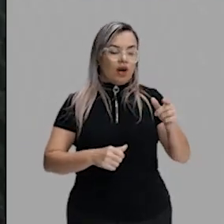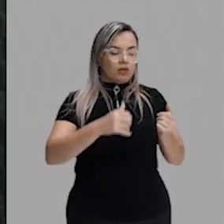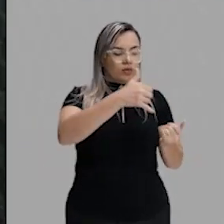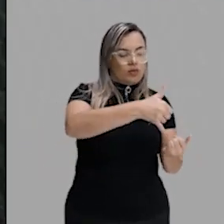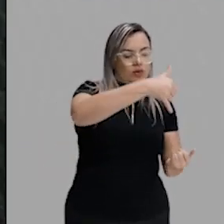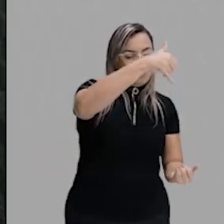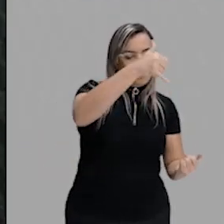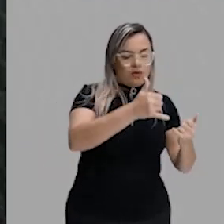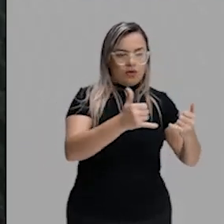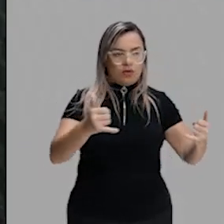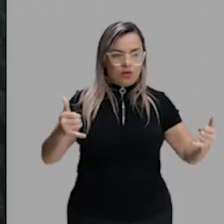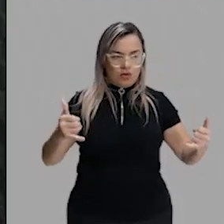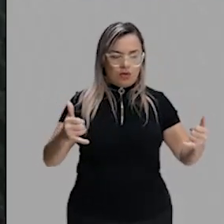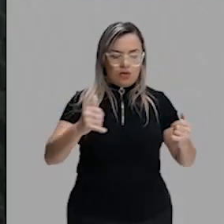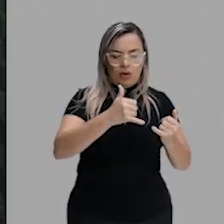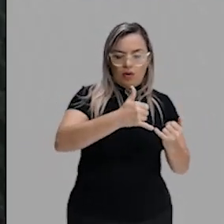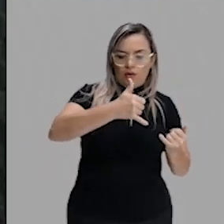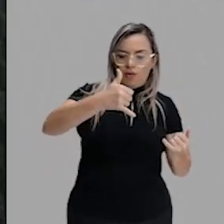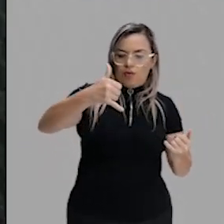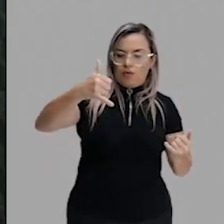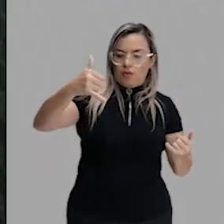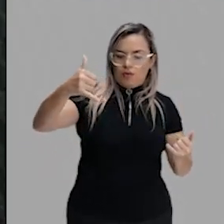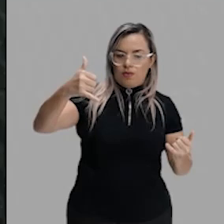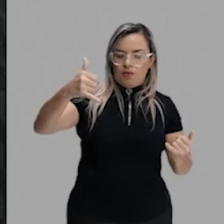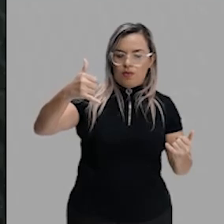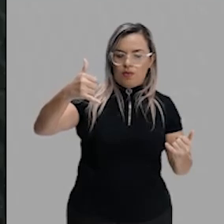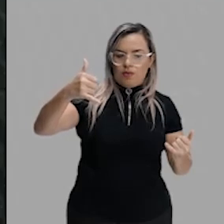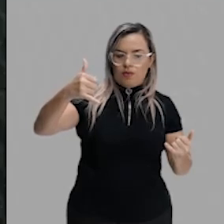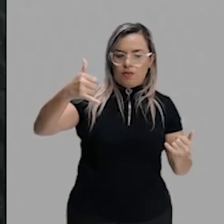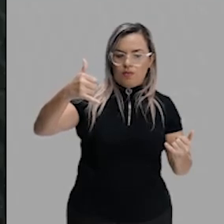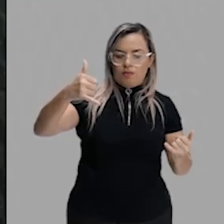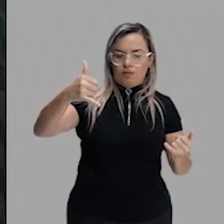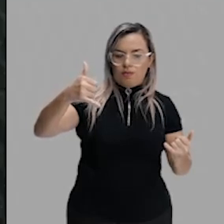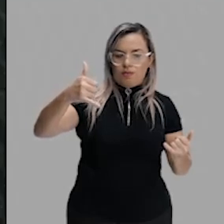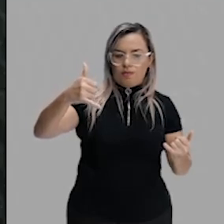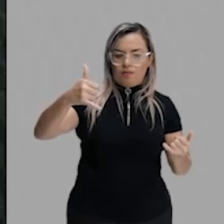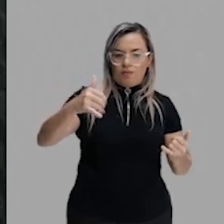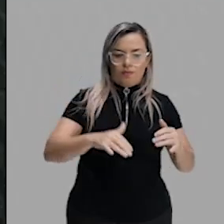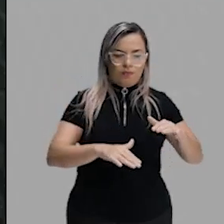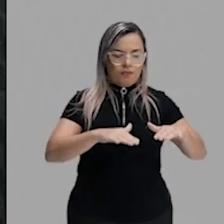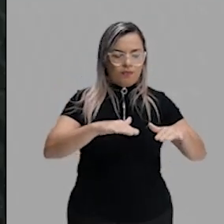reta proporcional, grandezas diretamente proporcionais, certo?